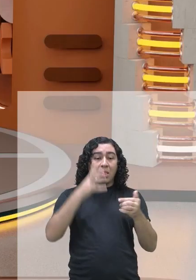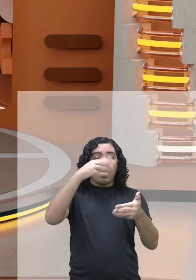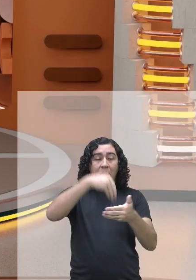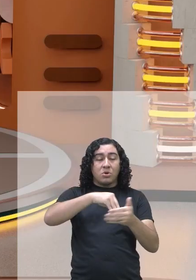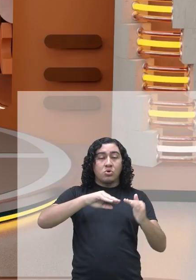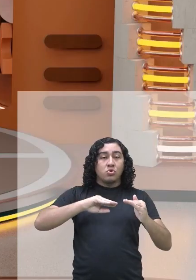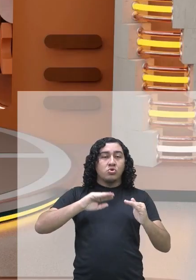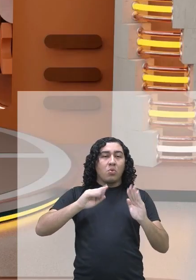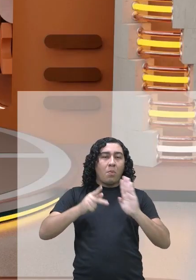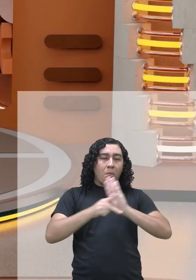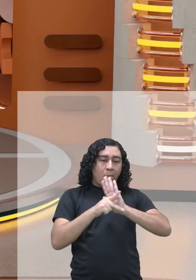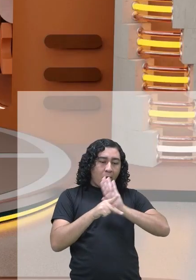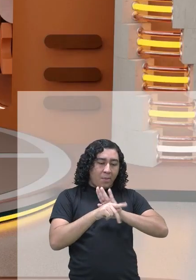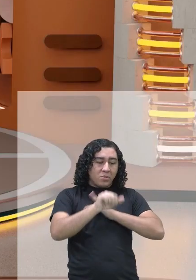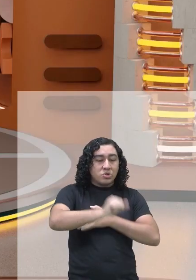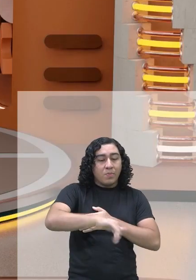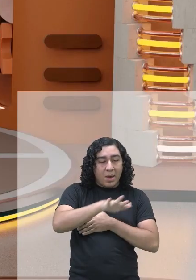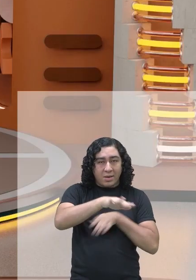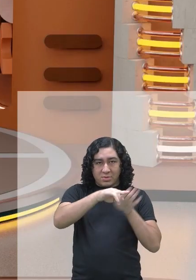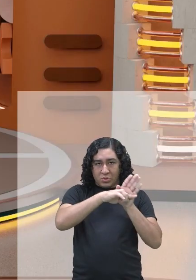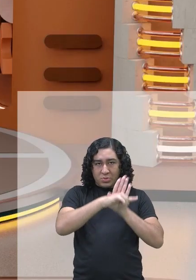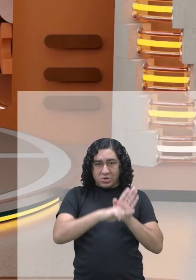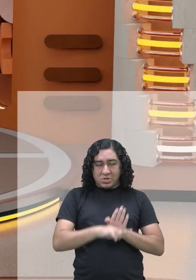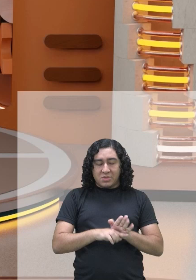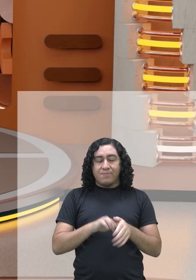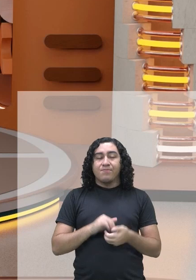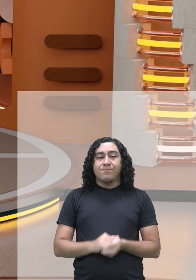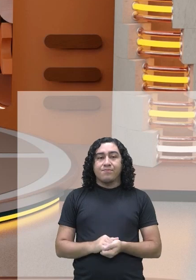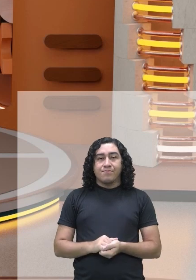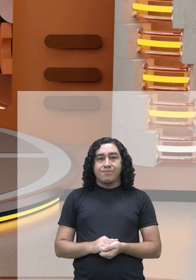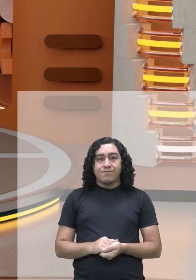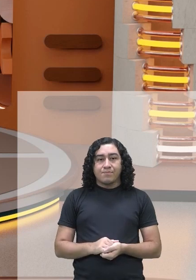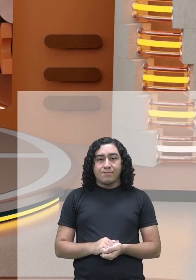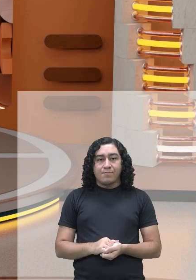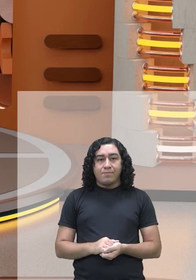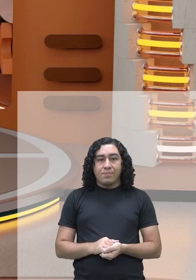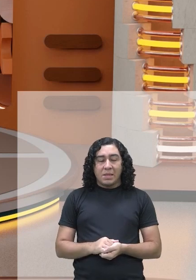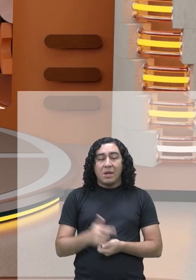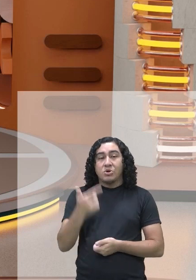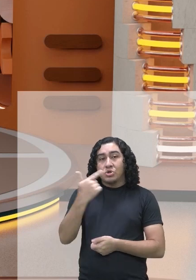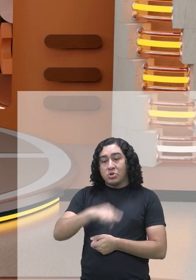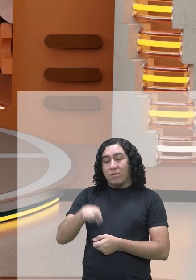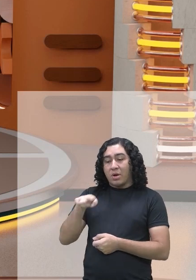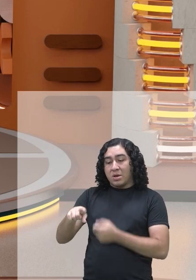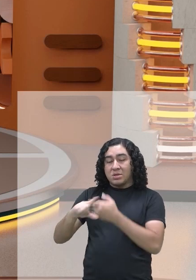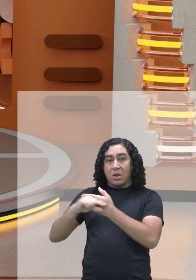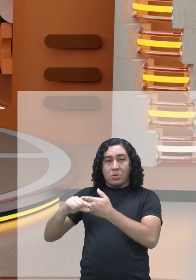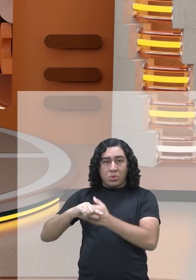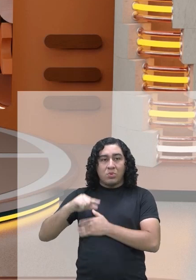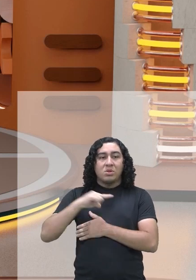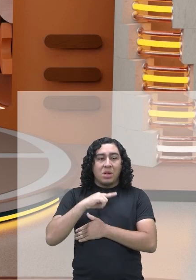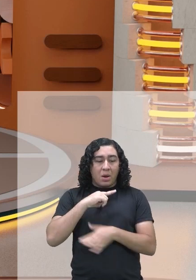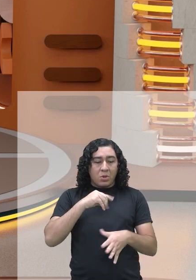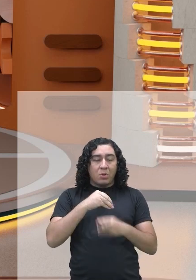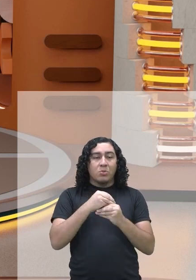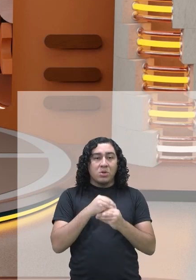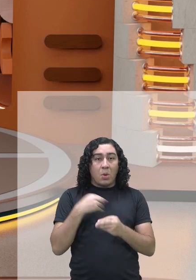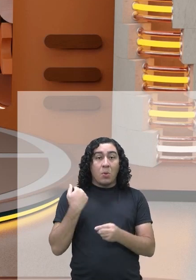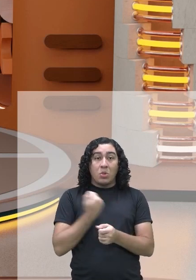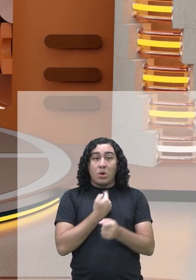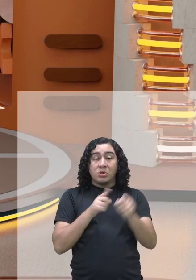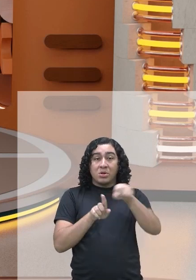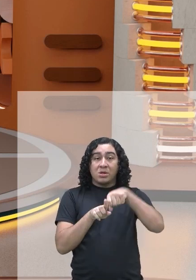de pesquisa, ok? Mais uma vez, Bourdieu contribuiu para a compreensão da nossa